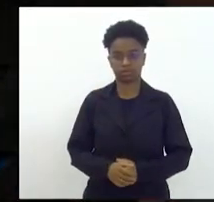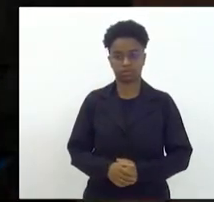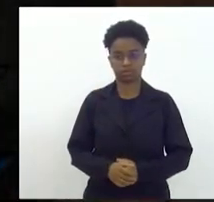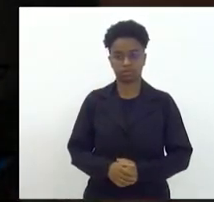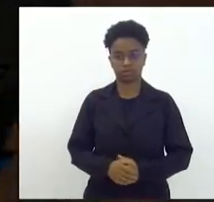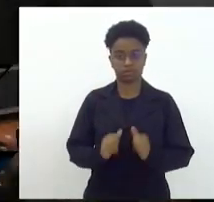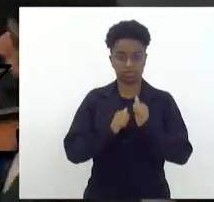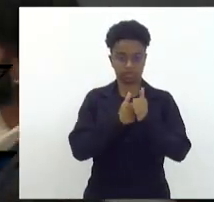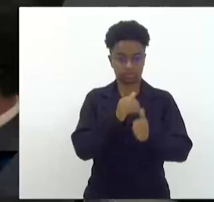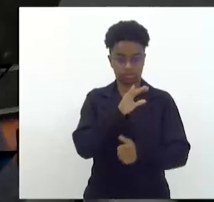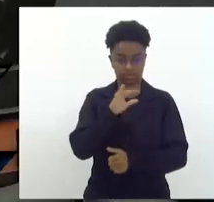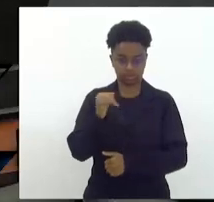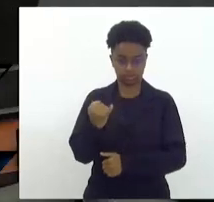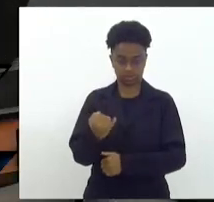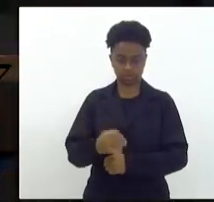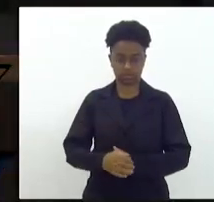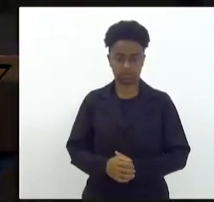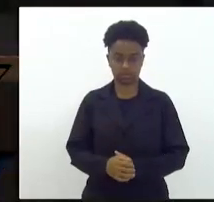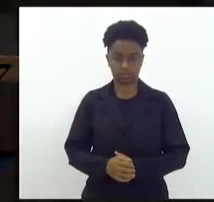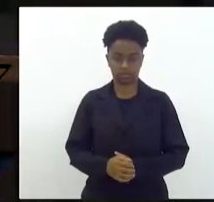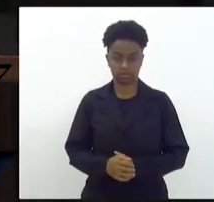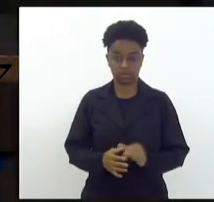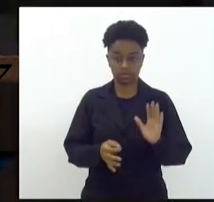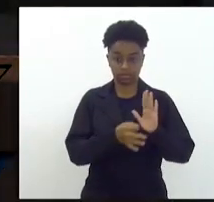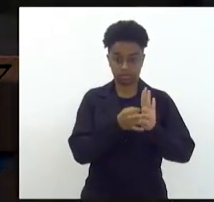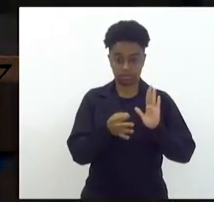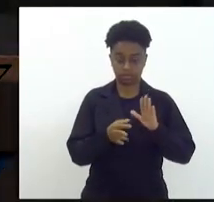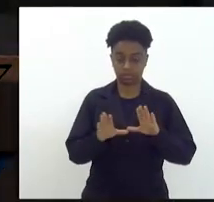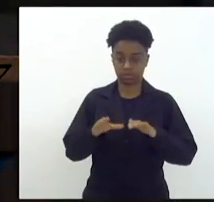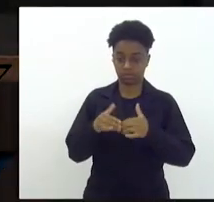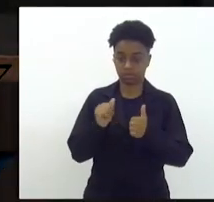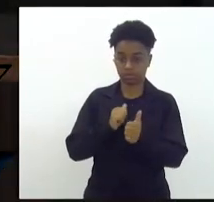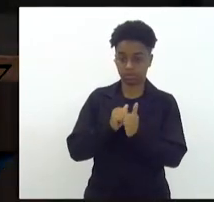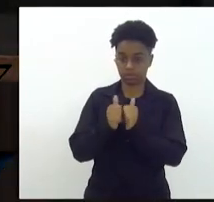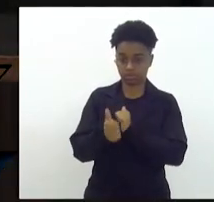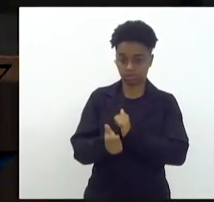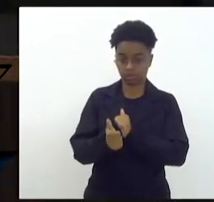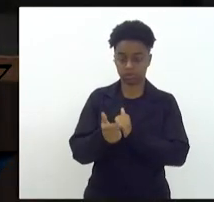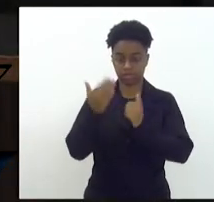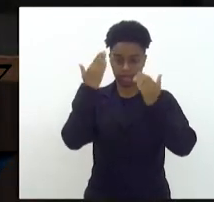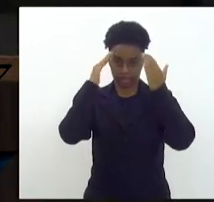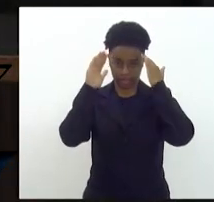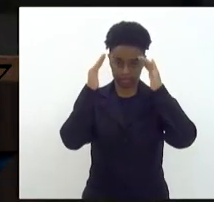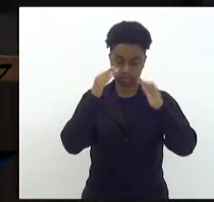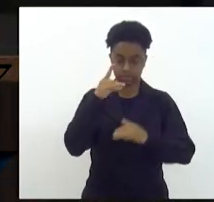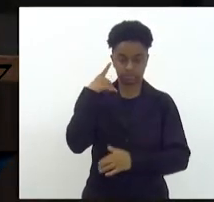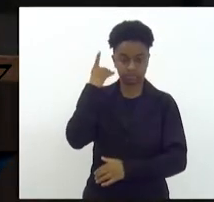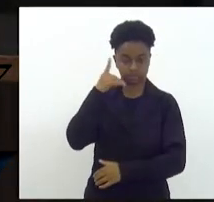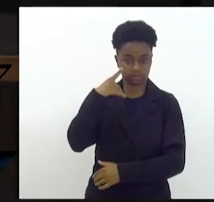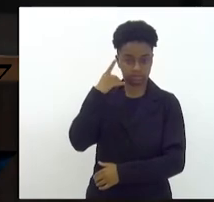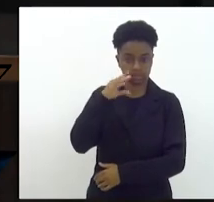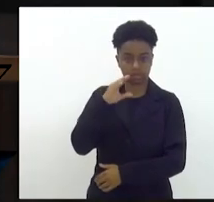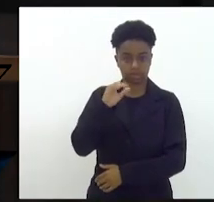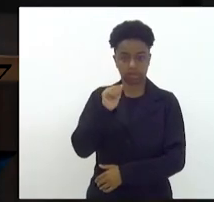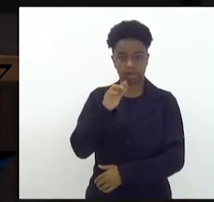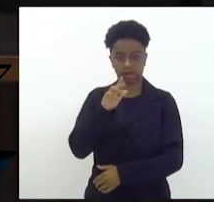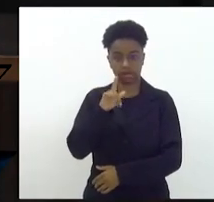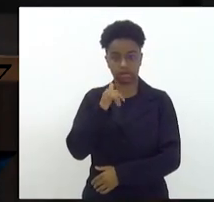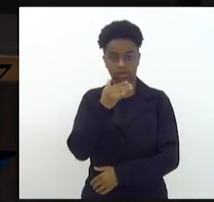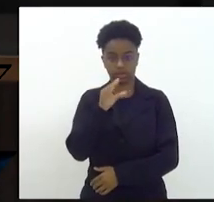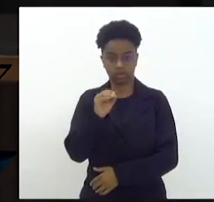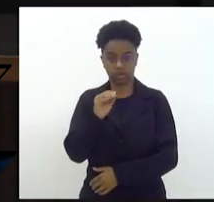Presidente obrigado para emitir parecer pela comissão de esporte e lazer Deputado carlim